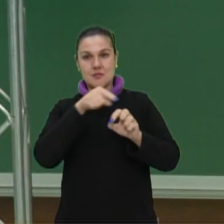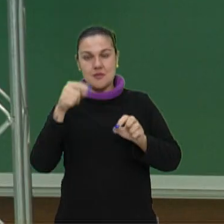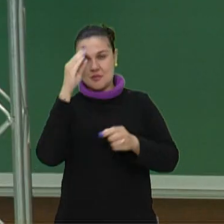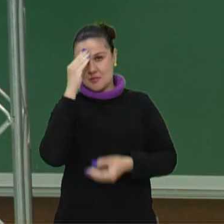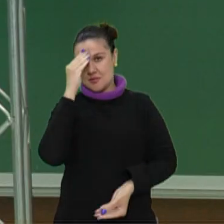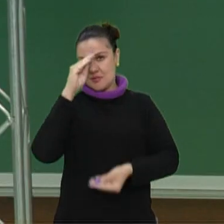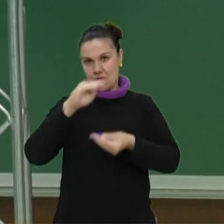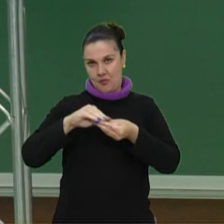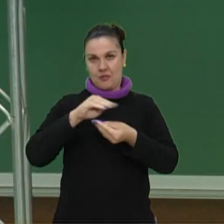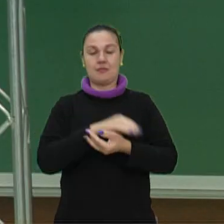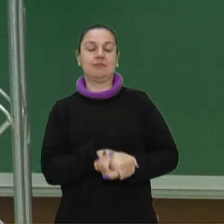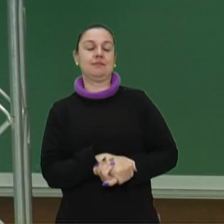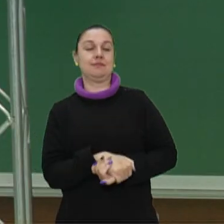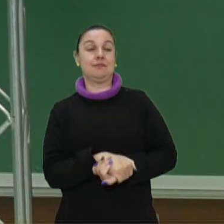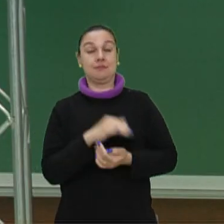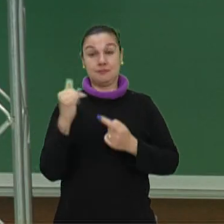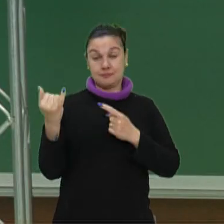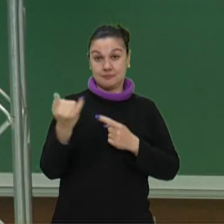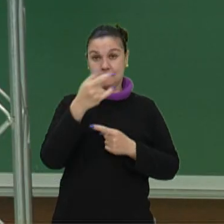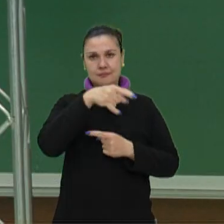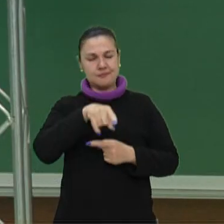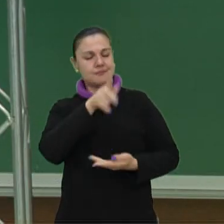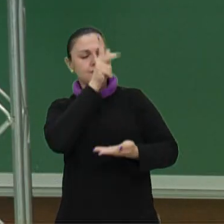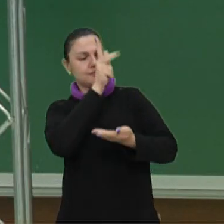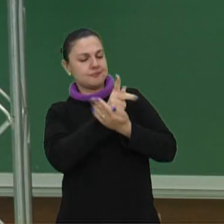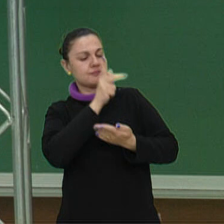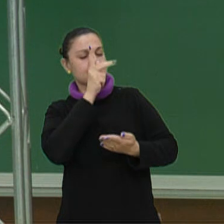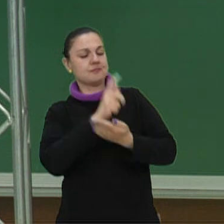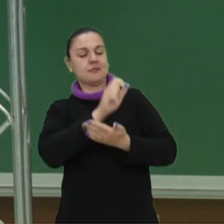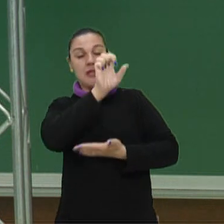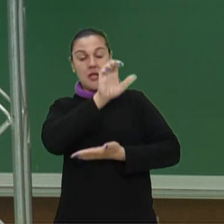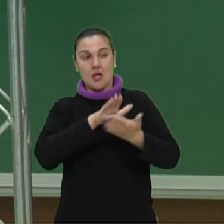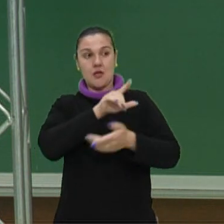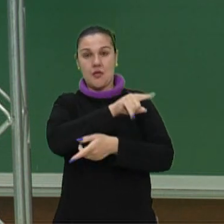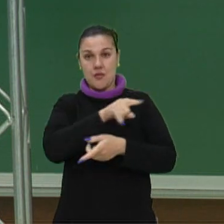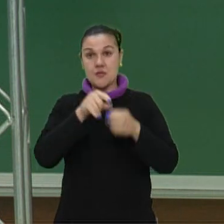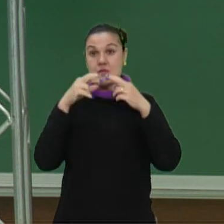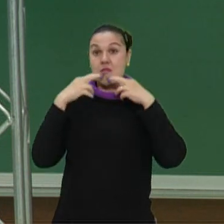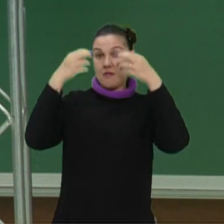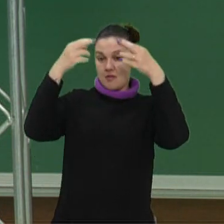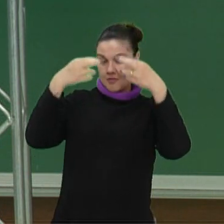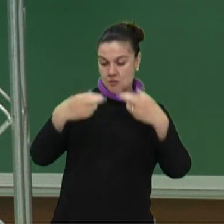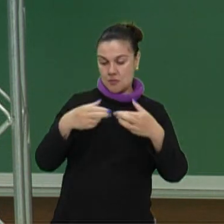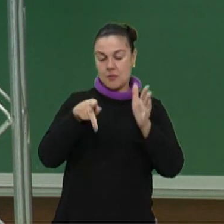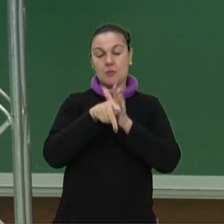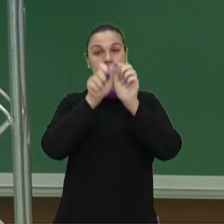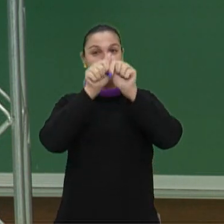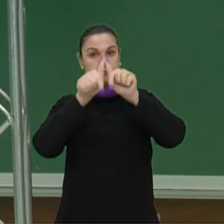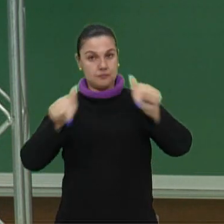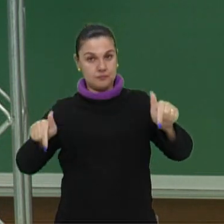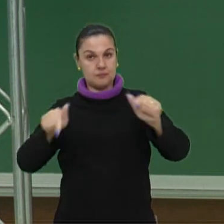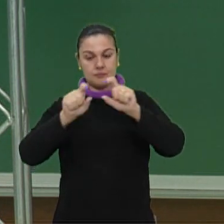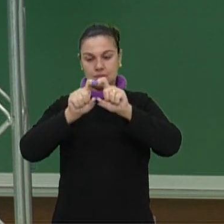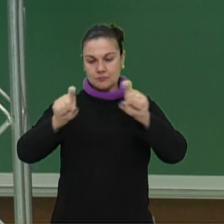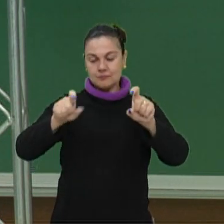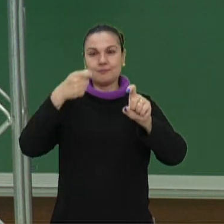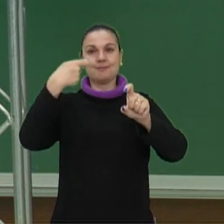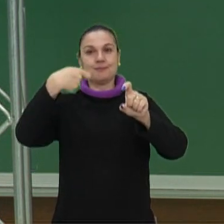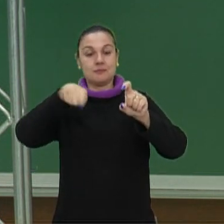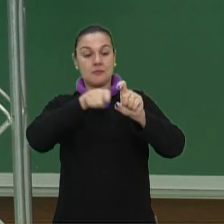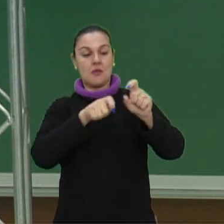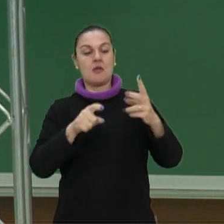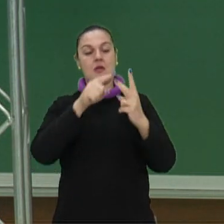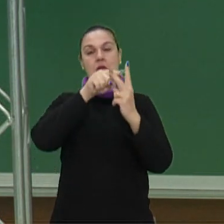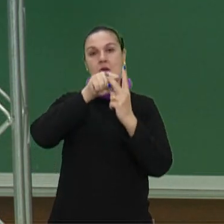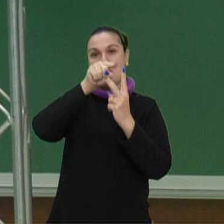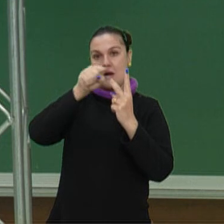Certo? Isso é importante para a gente. Todo exercício que você queira escrever a equação tendo as